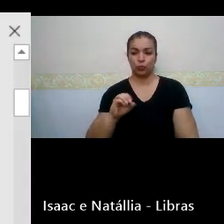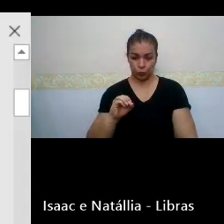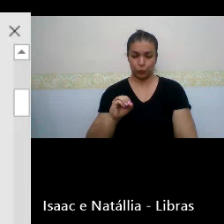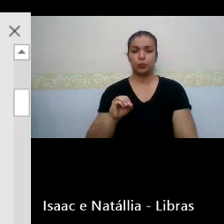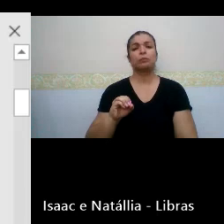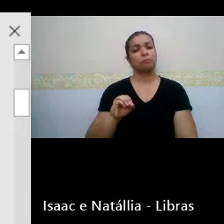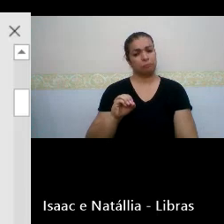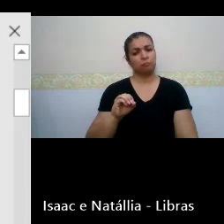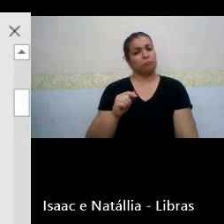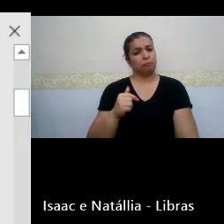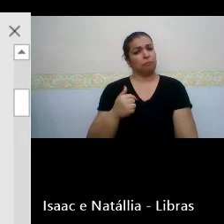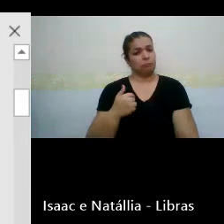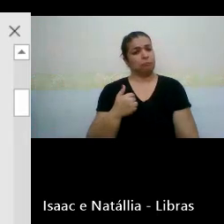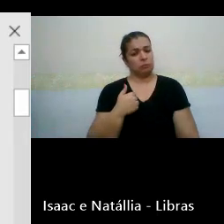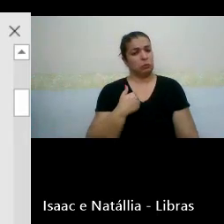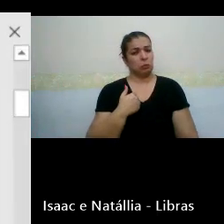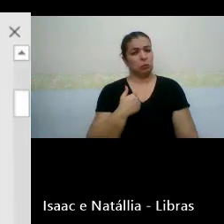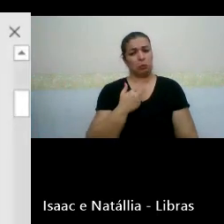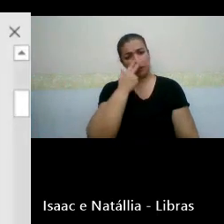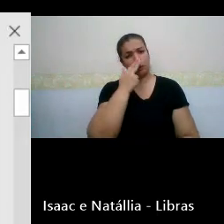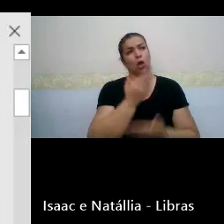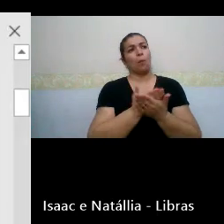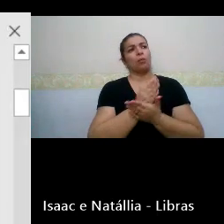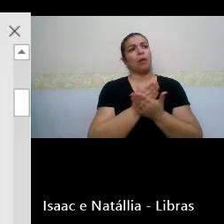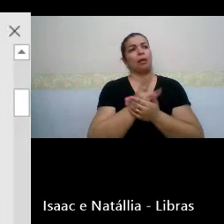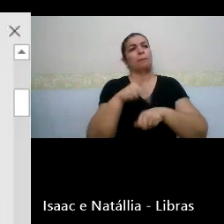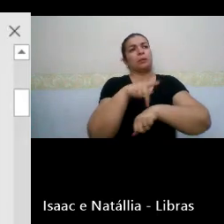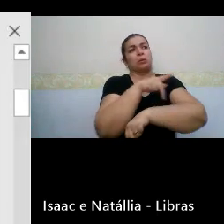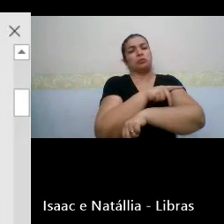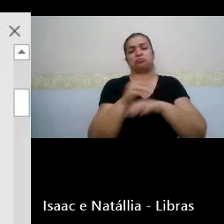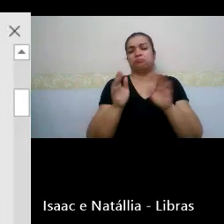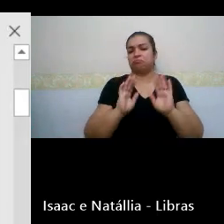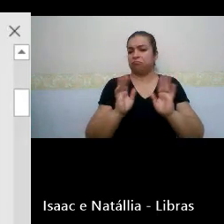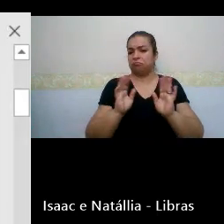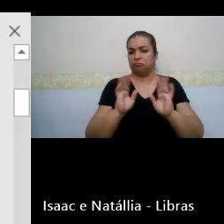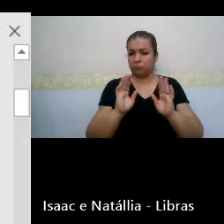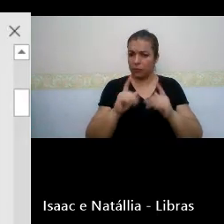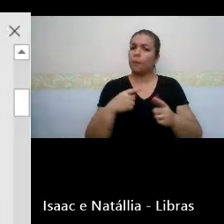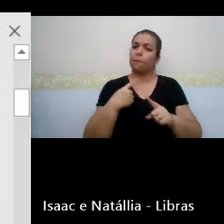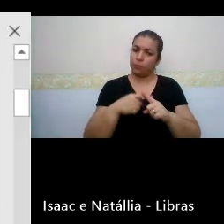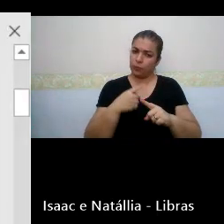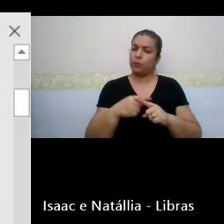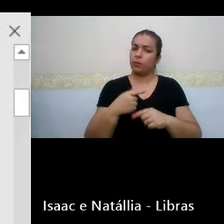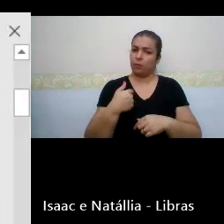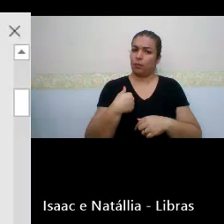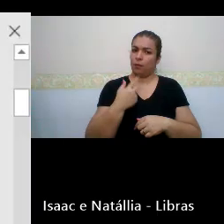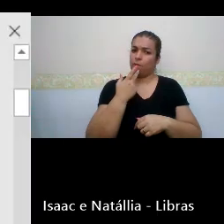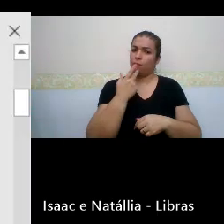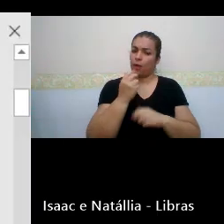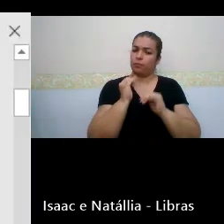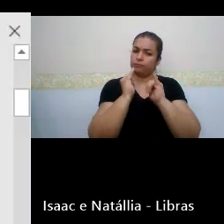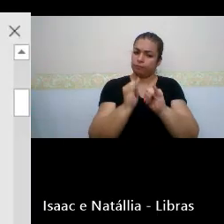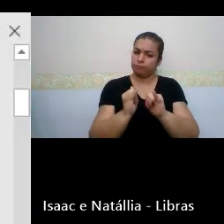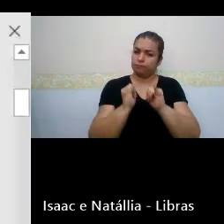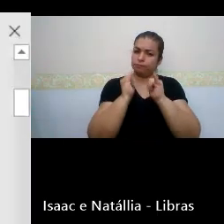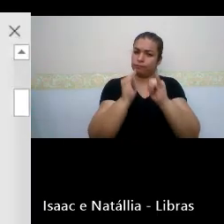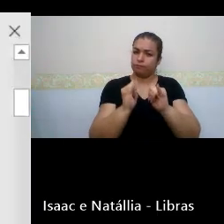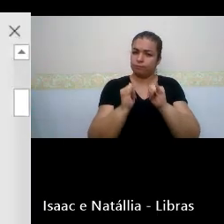falar em pedagogia nesse momento, porque digo, repito, afirmo. Se você está fazendo um curso